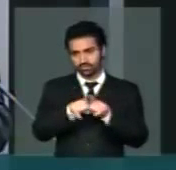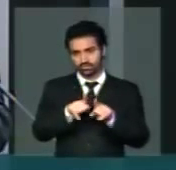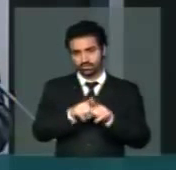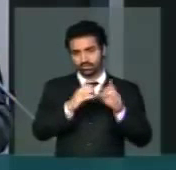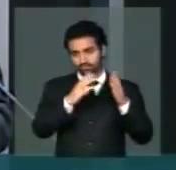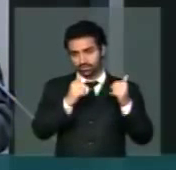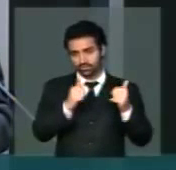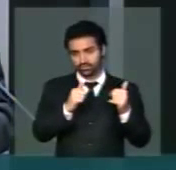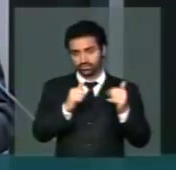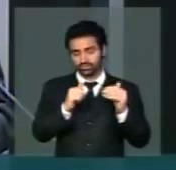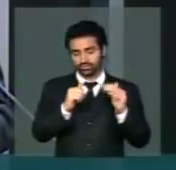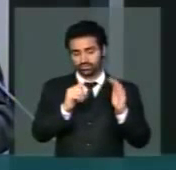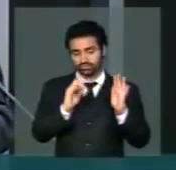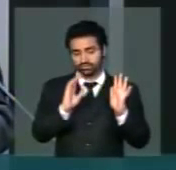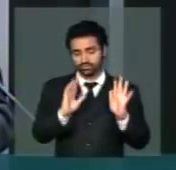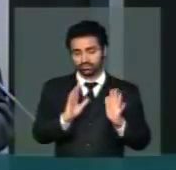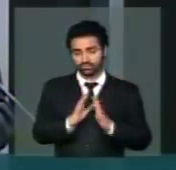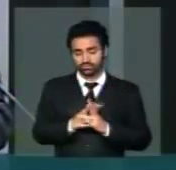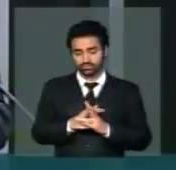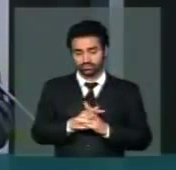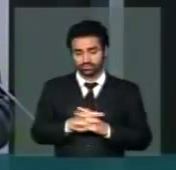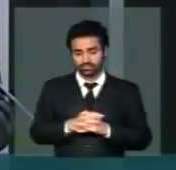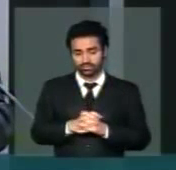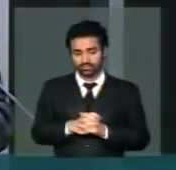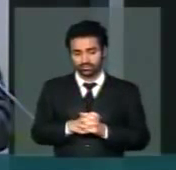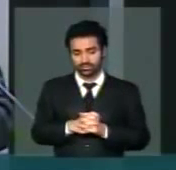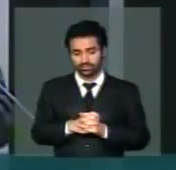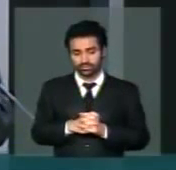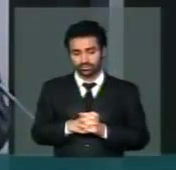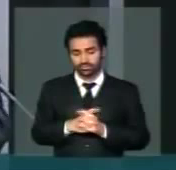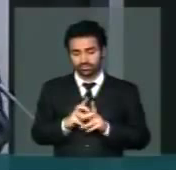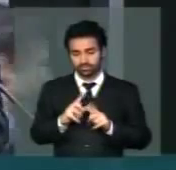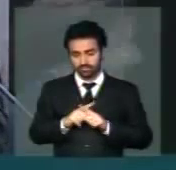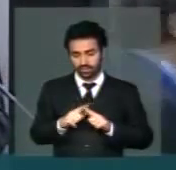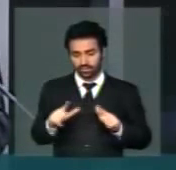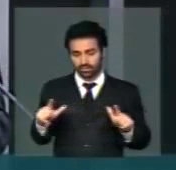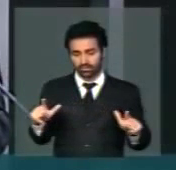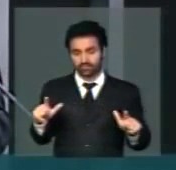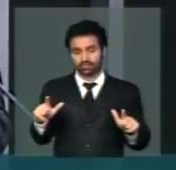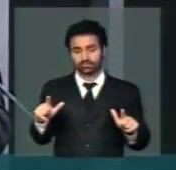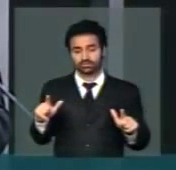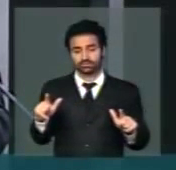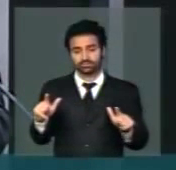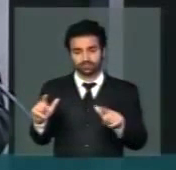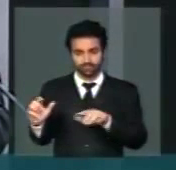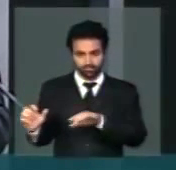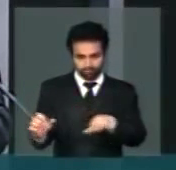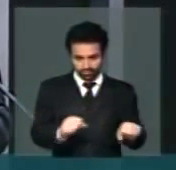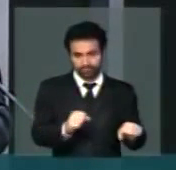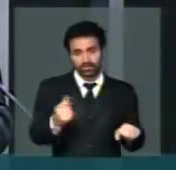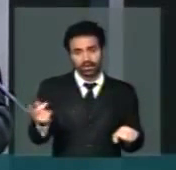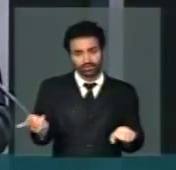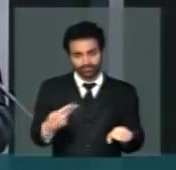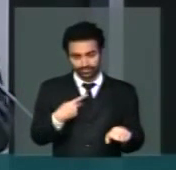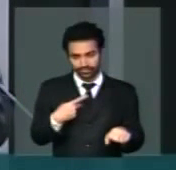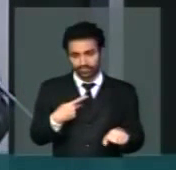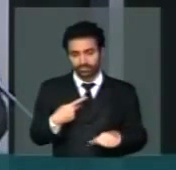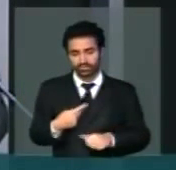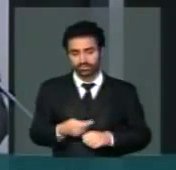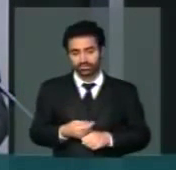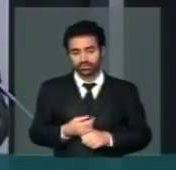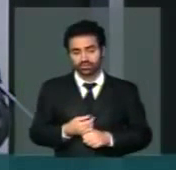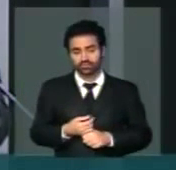se pedisse, como está nos evangelhos, mas de qualquer forma foi consumada a violência, e